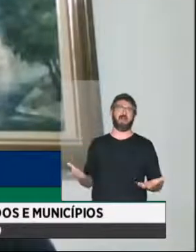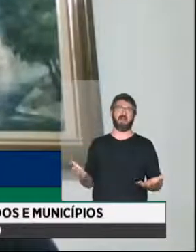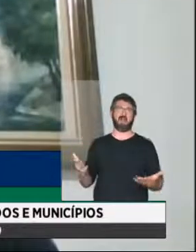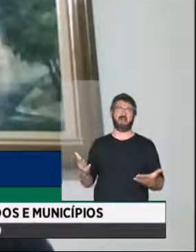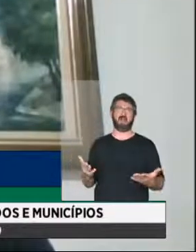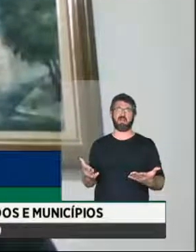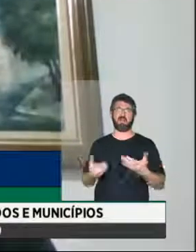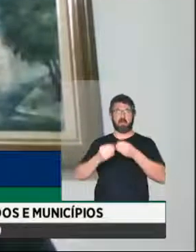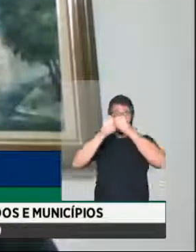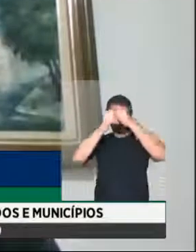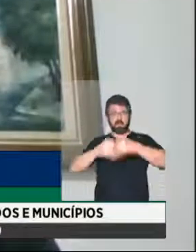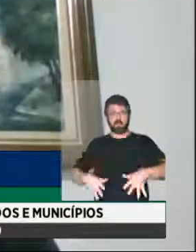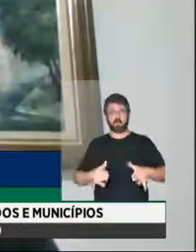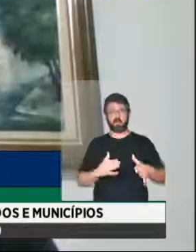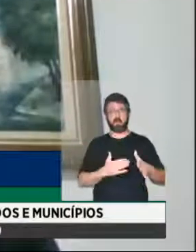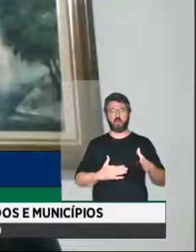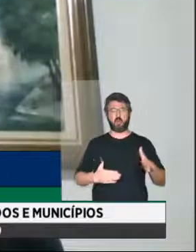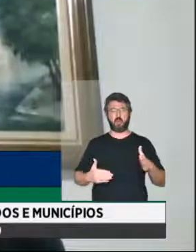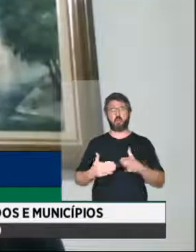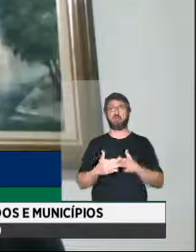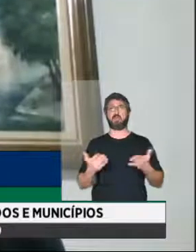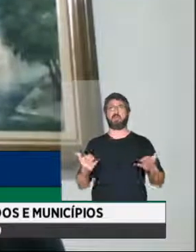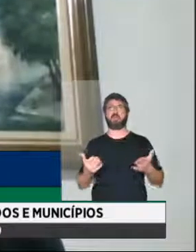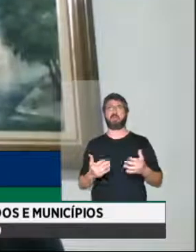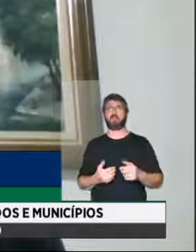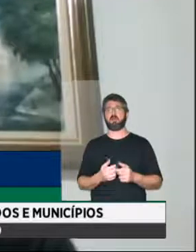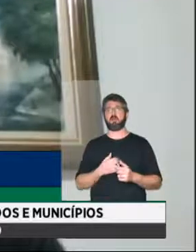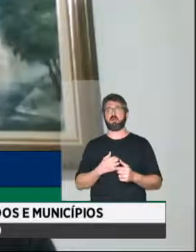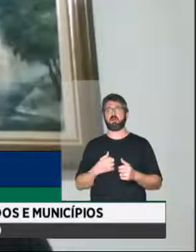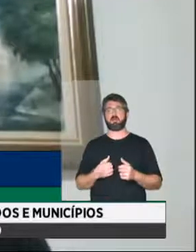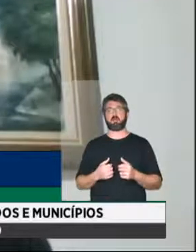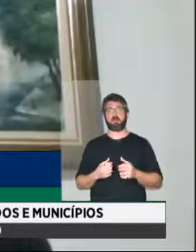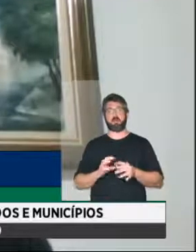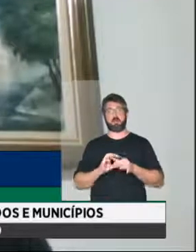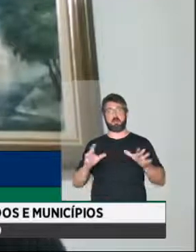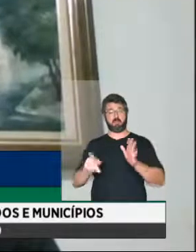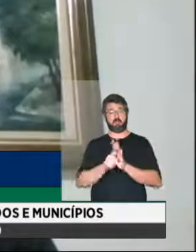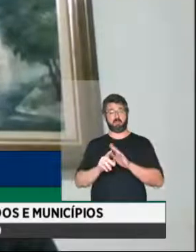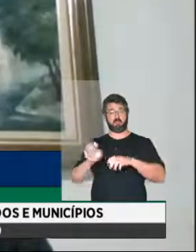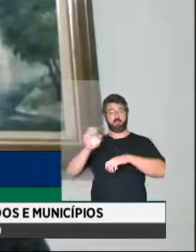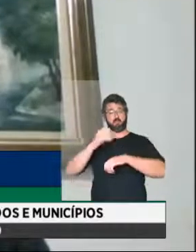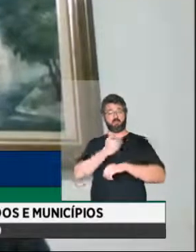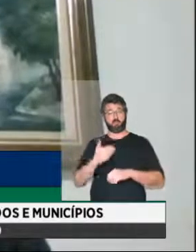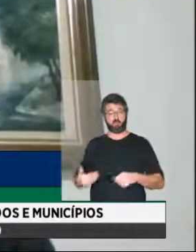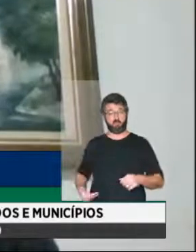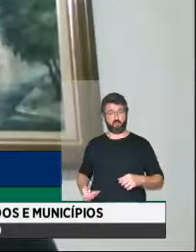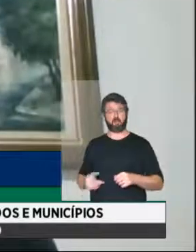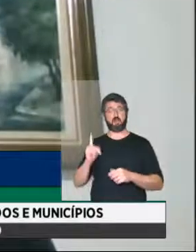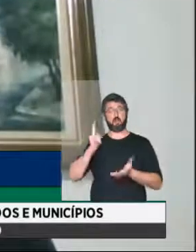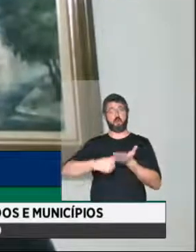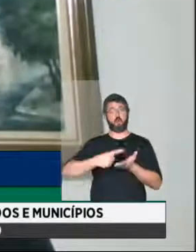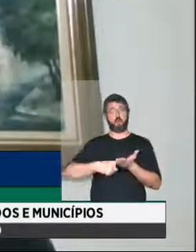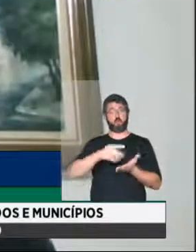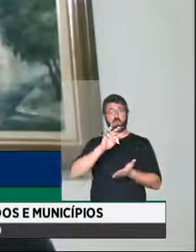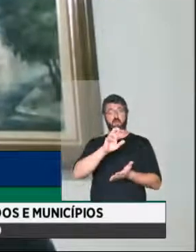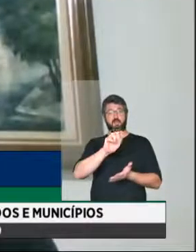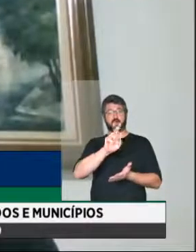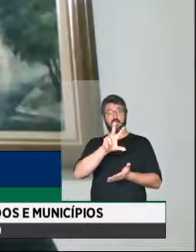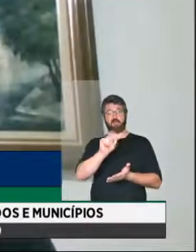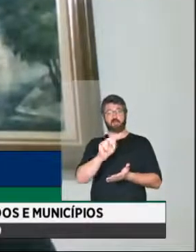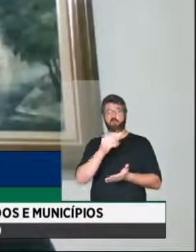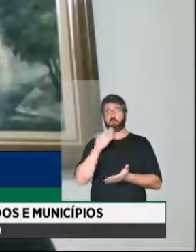ser destrutivas da autonomia dos estados, do pacto federativo, em nome de um